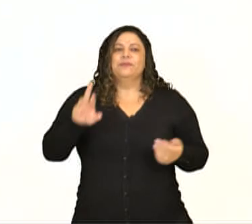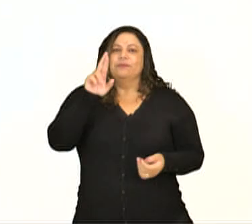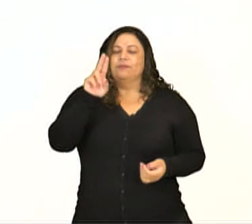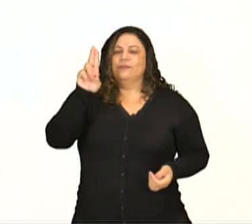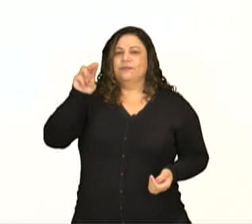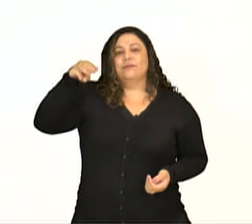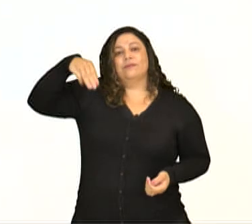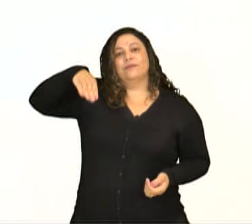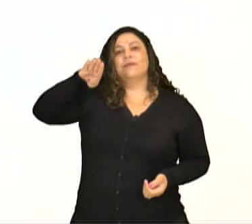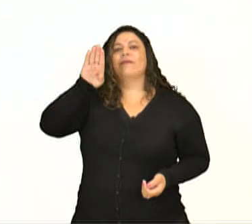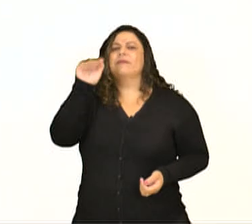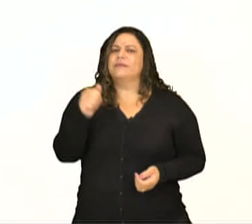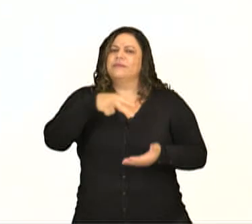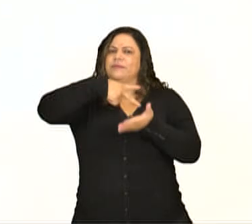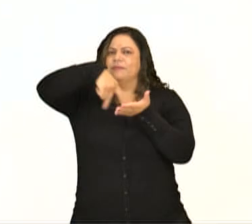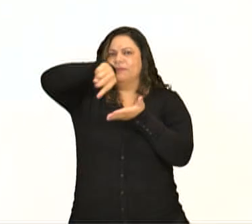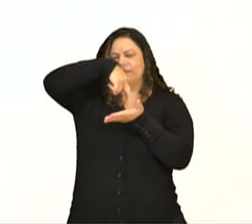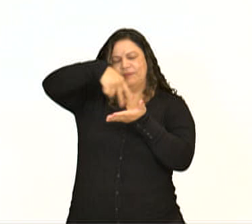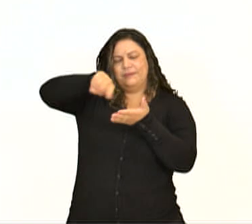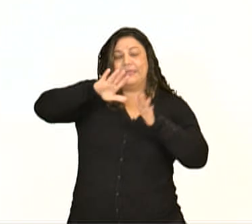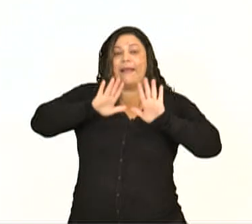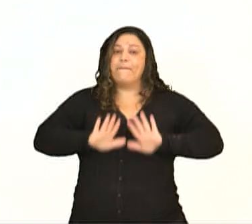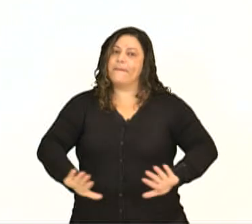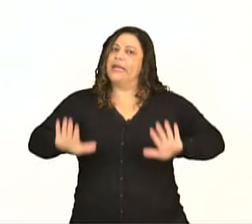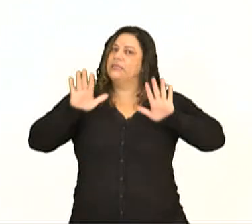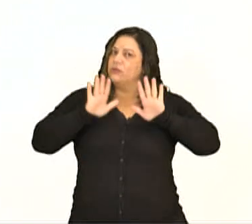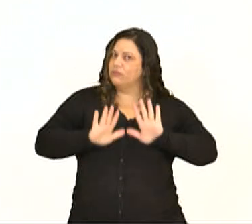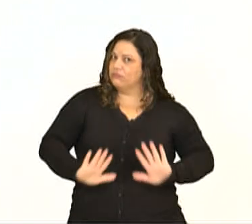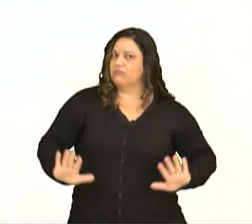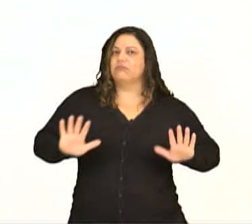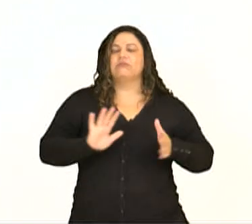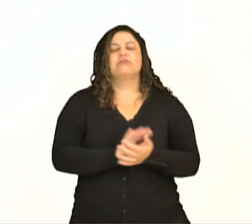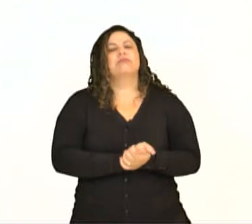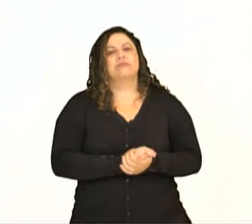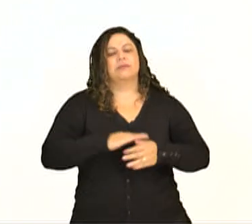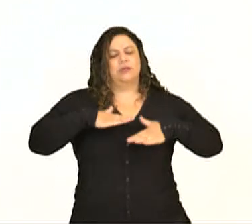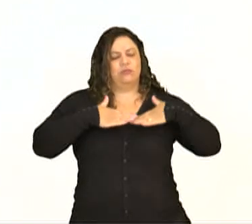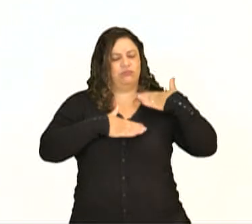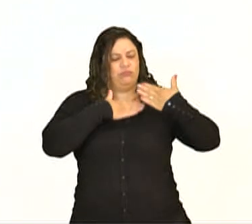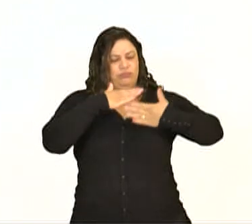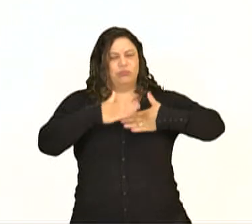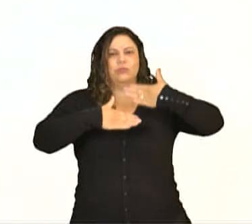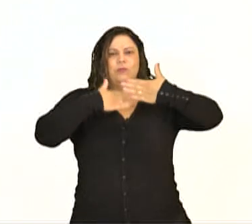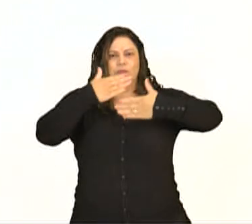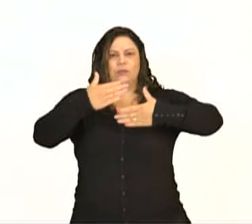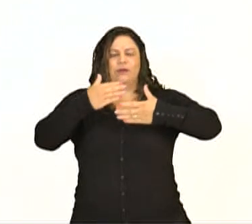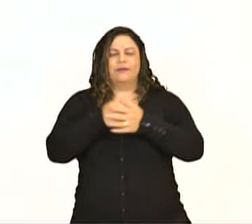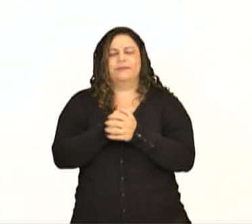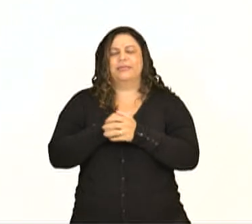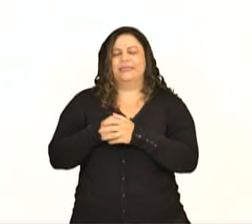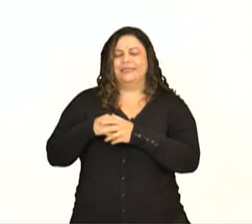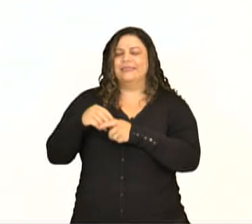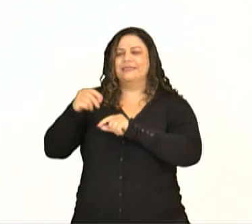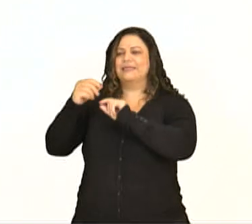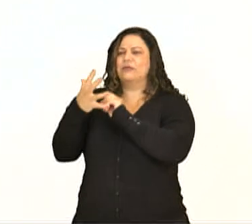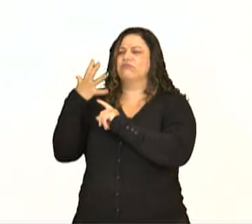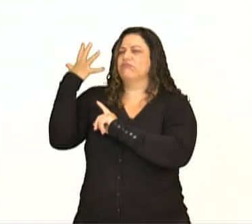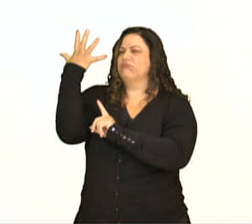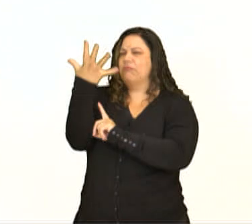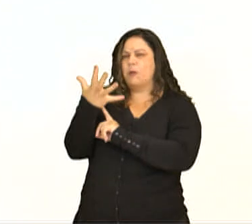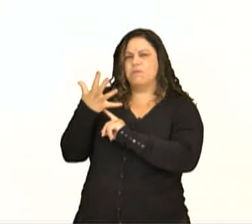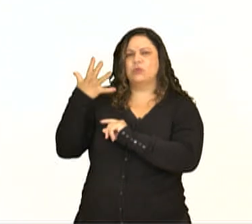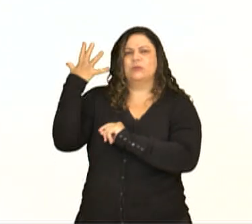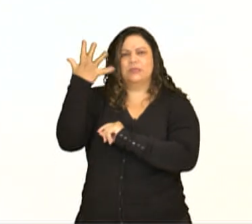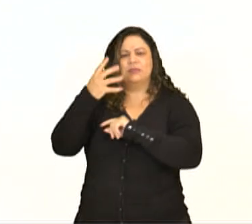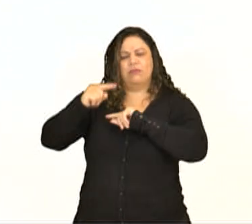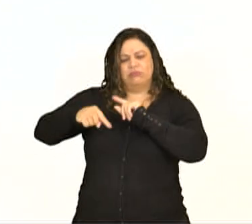uma das danças de salão com estilo mais lento, então ela passa daquela evolução de ser muito sensual até chegar na questão da